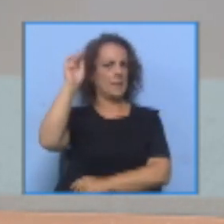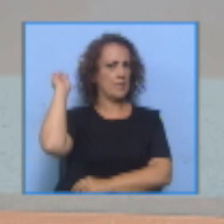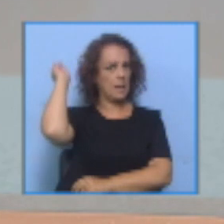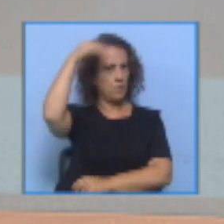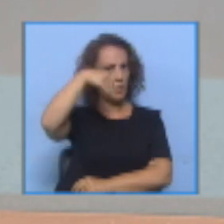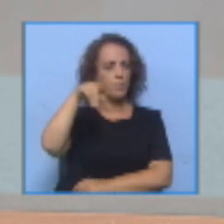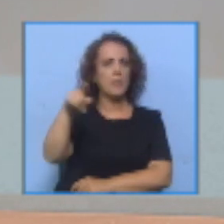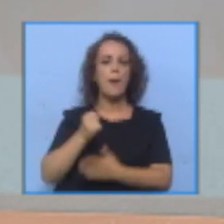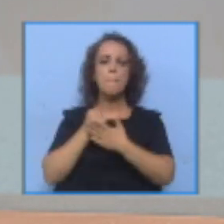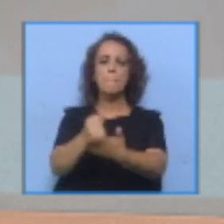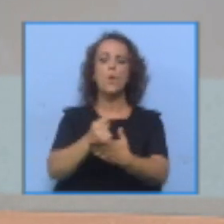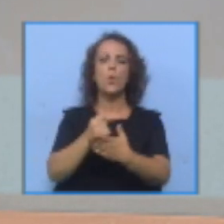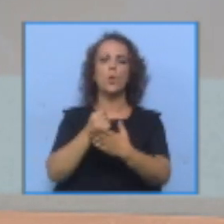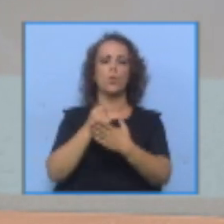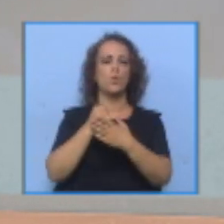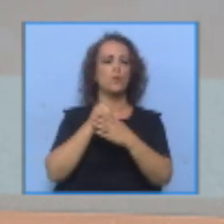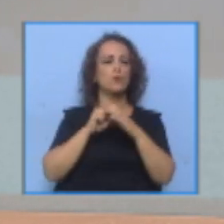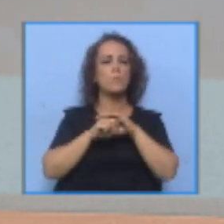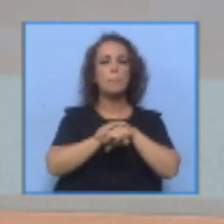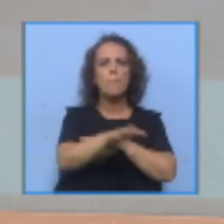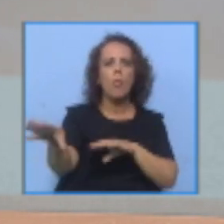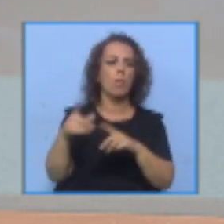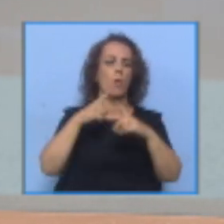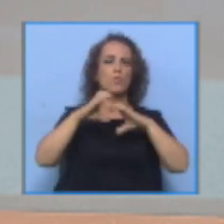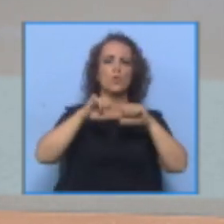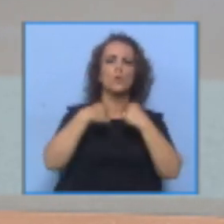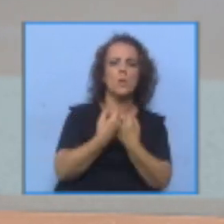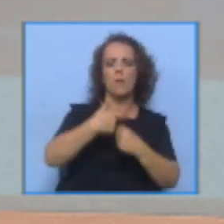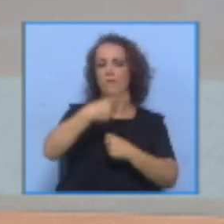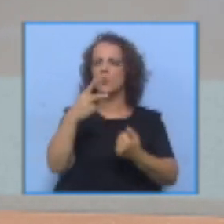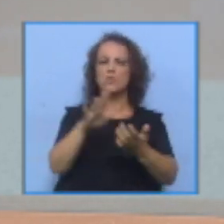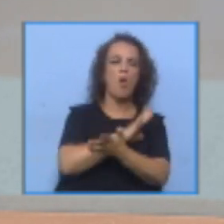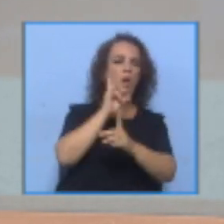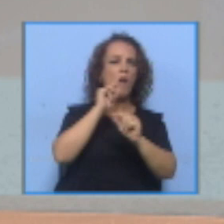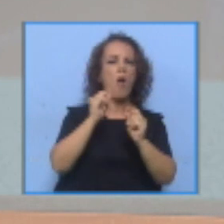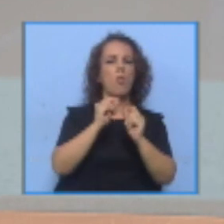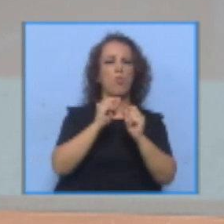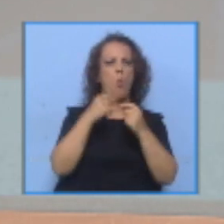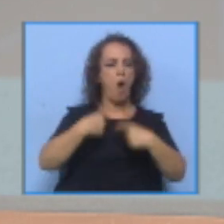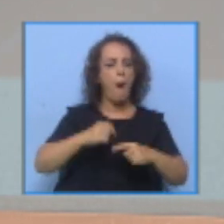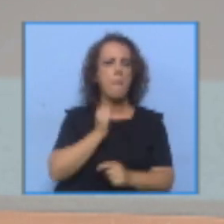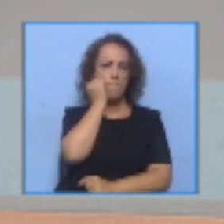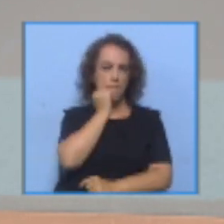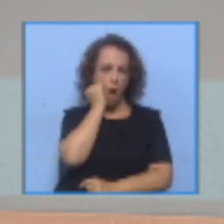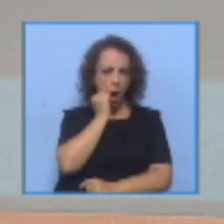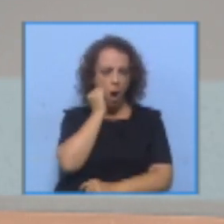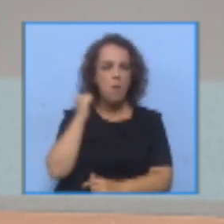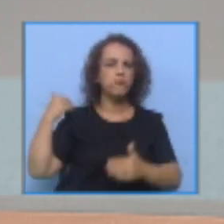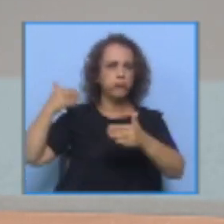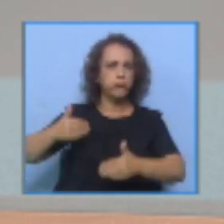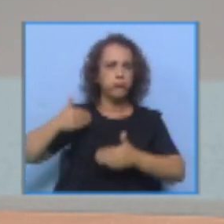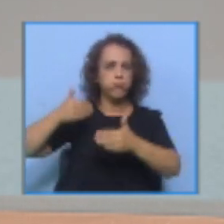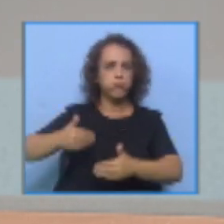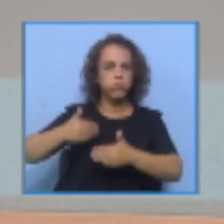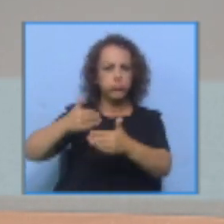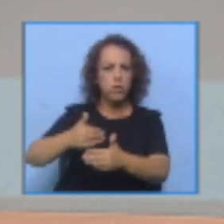à comunicação social, que vive uma crise prolongada, que é uma crise dupla, porque esteve